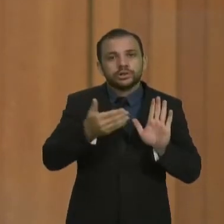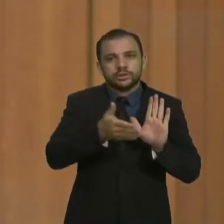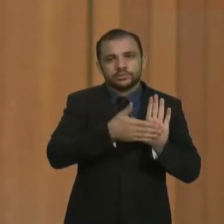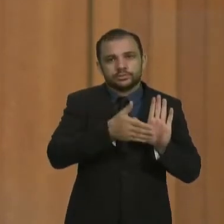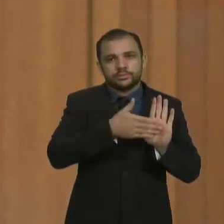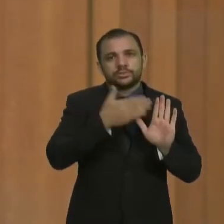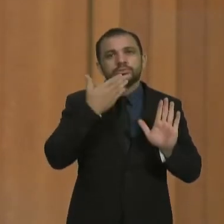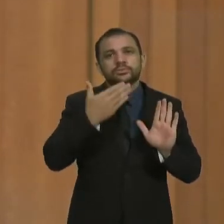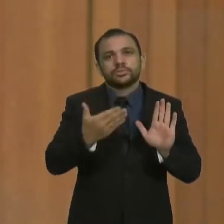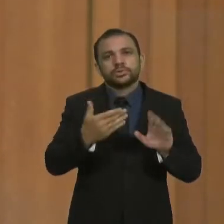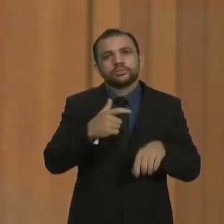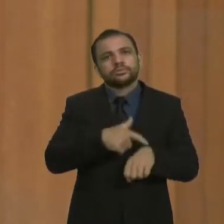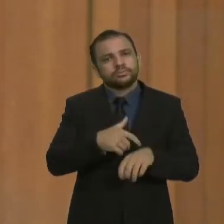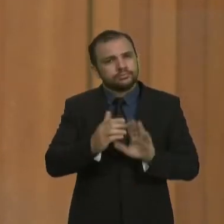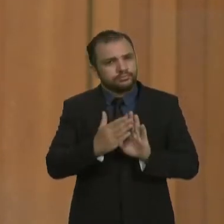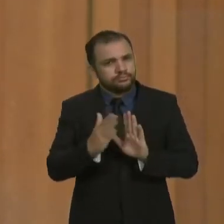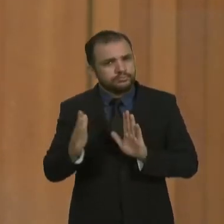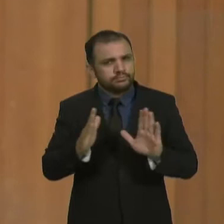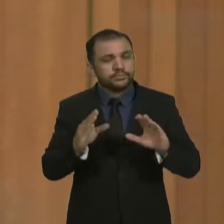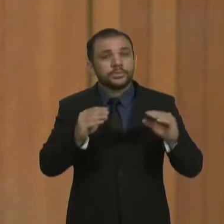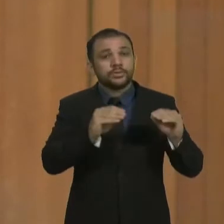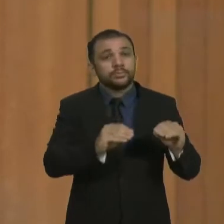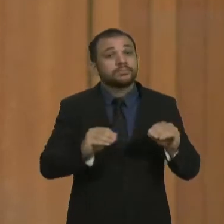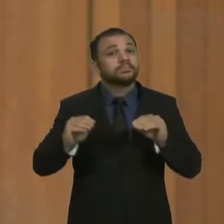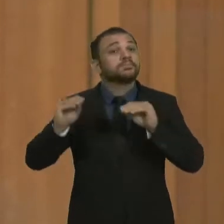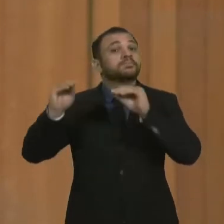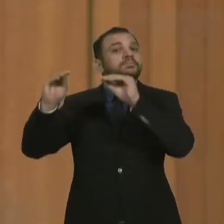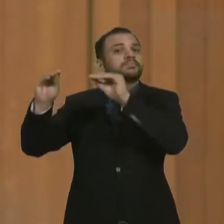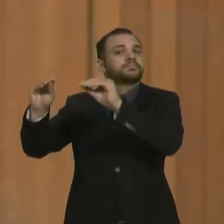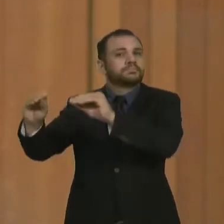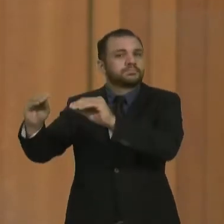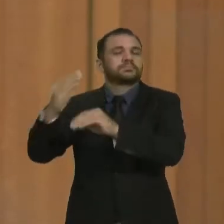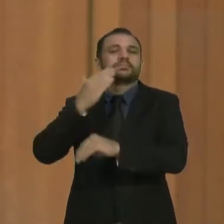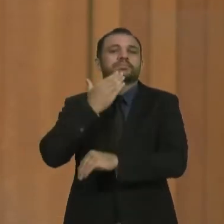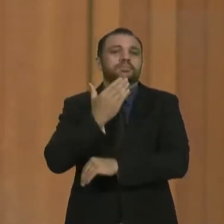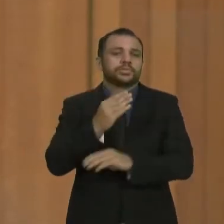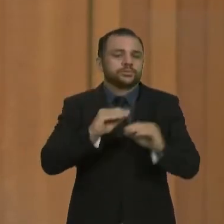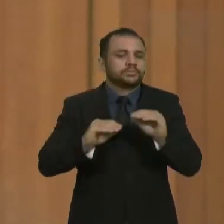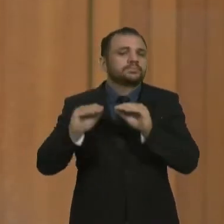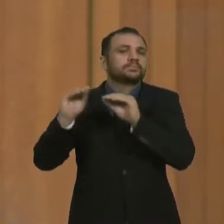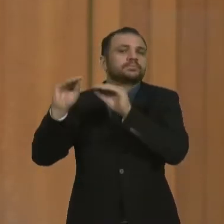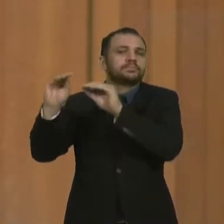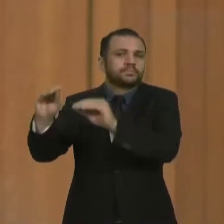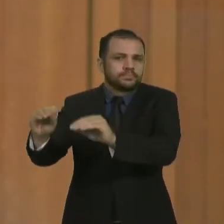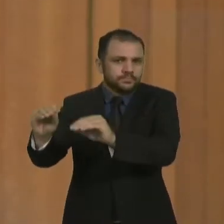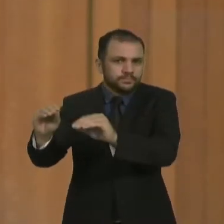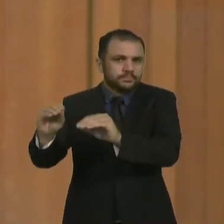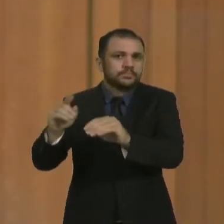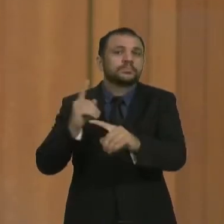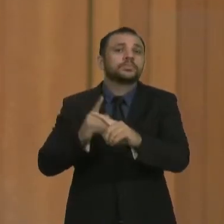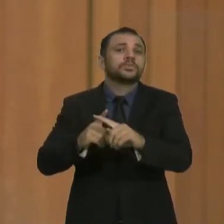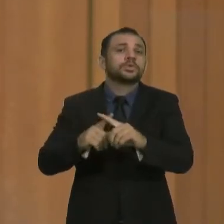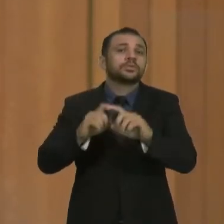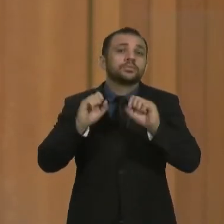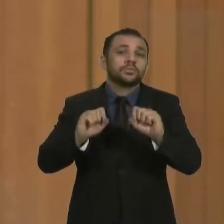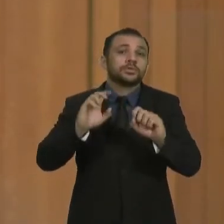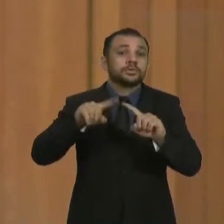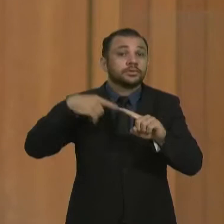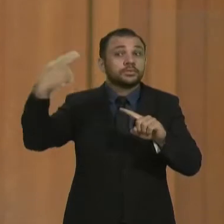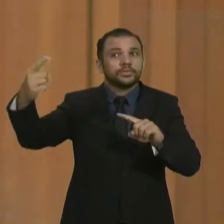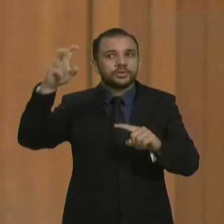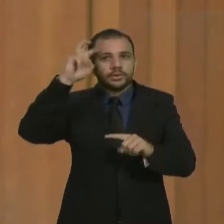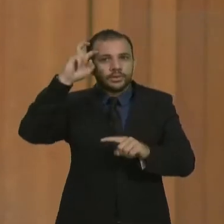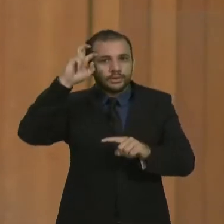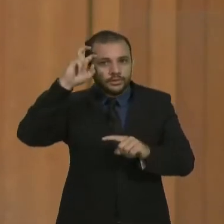verdade, adiando a solicitação, o pedido, o requerimento, para a próxima quinta-feira,